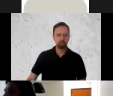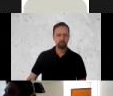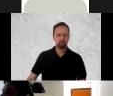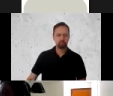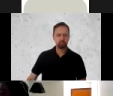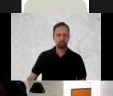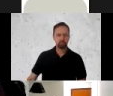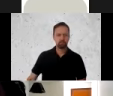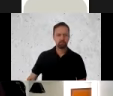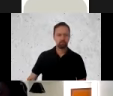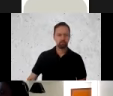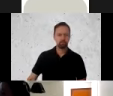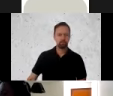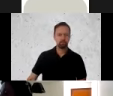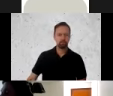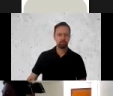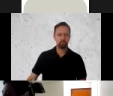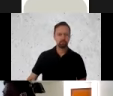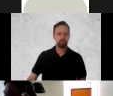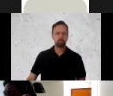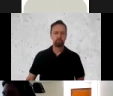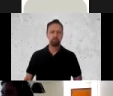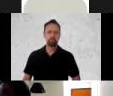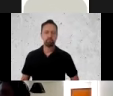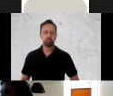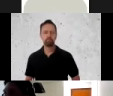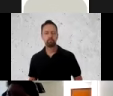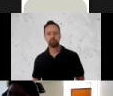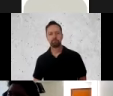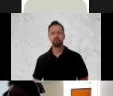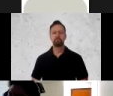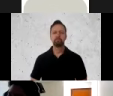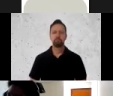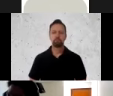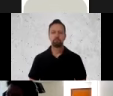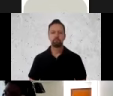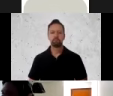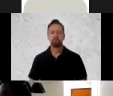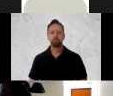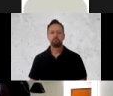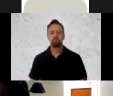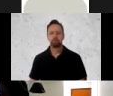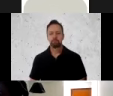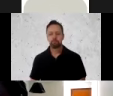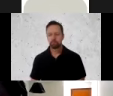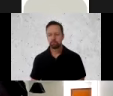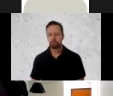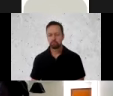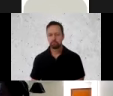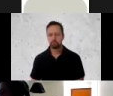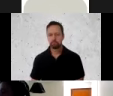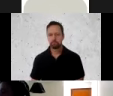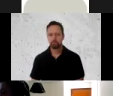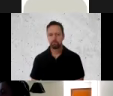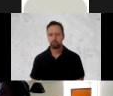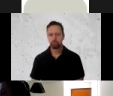garantia, maior crescimento dos investimentos e também apresentaram um maior aumento no valor da produção. No primeiro